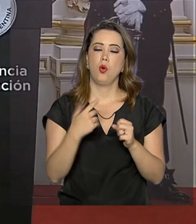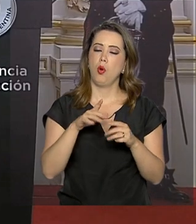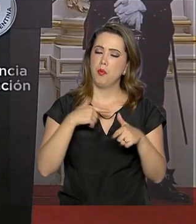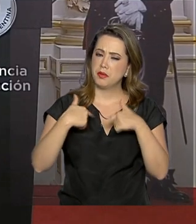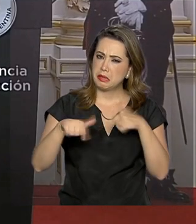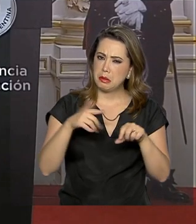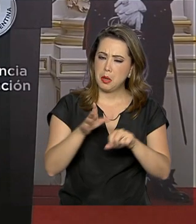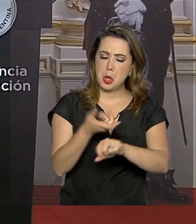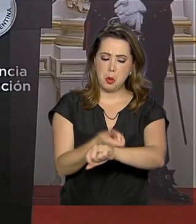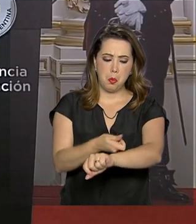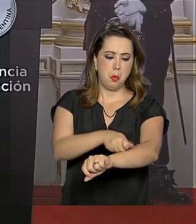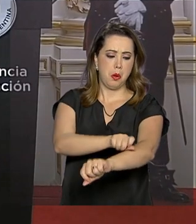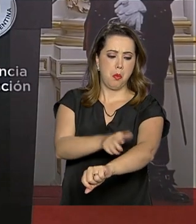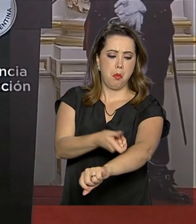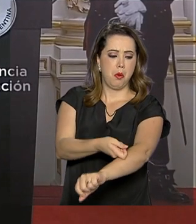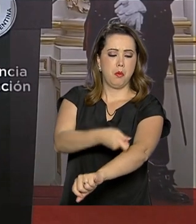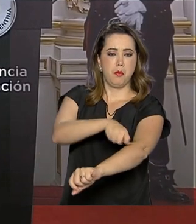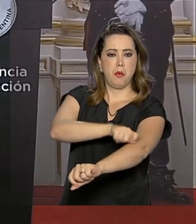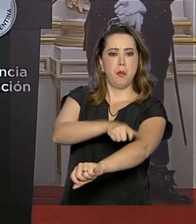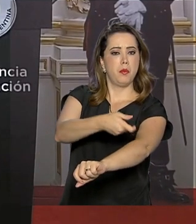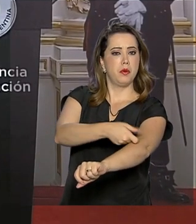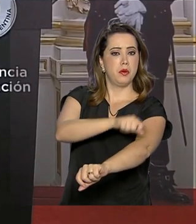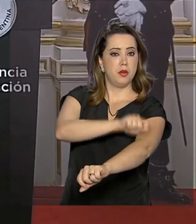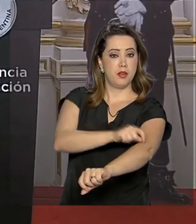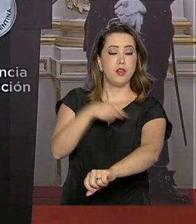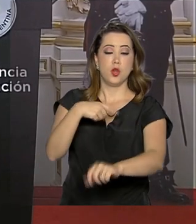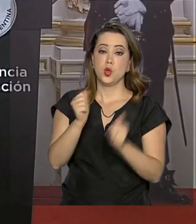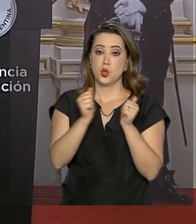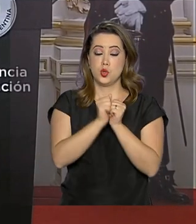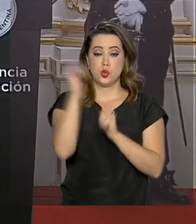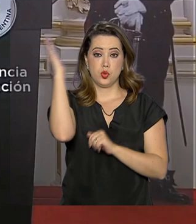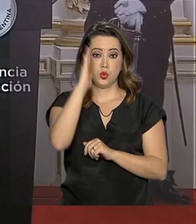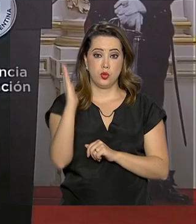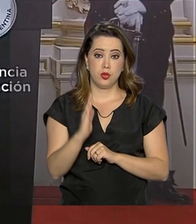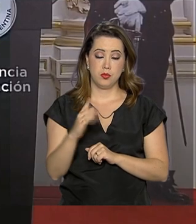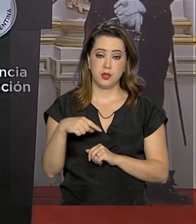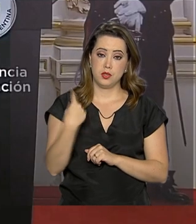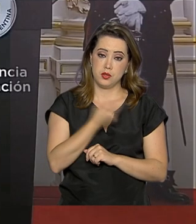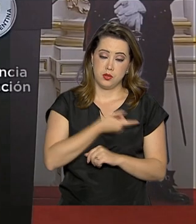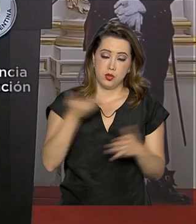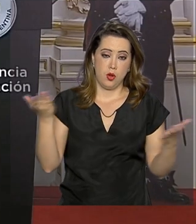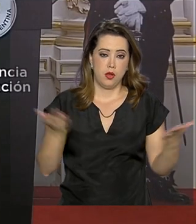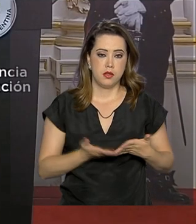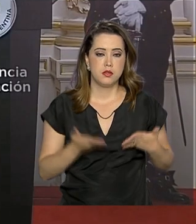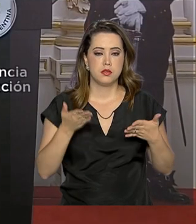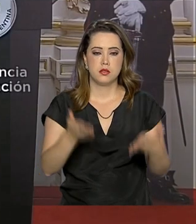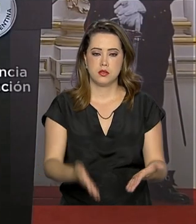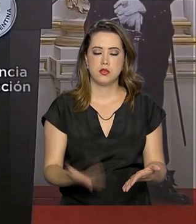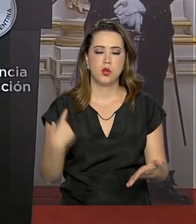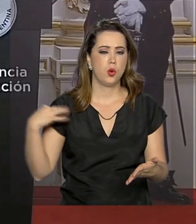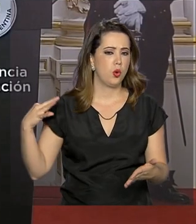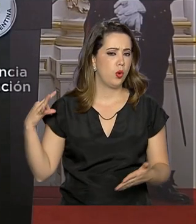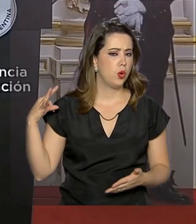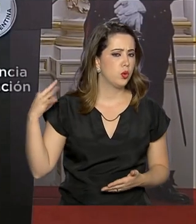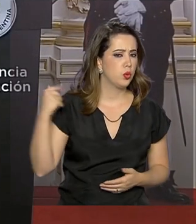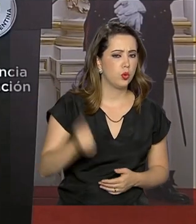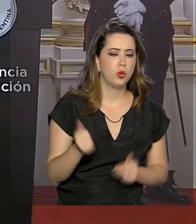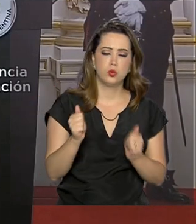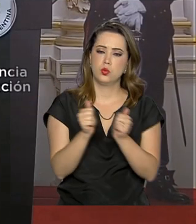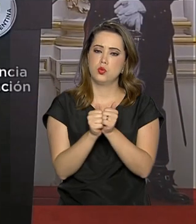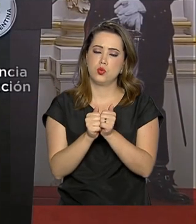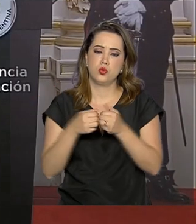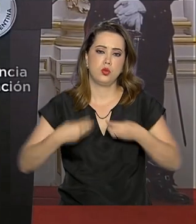mangas foi o brasil e nós aqui nesse momento os servos praticamente todos os meninos